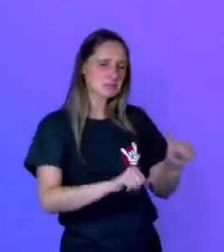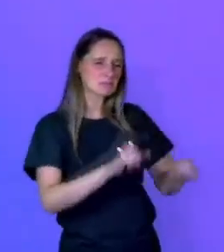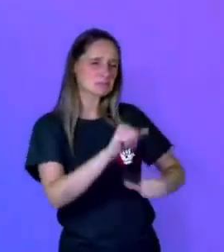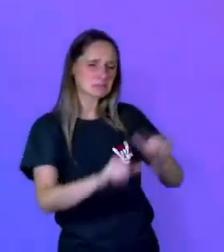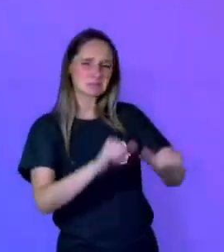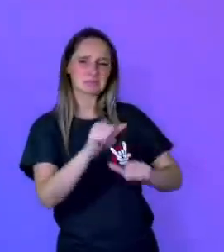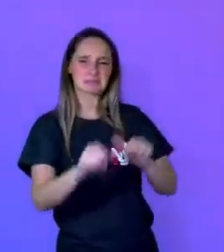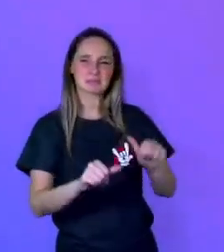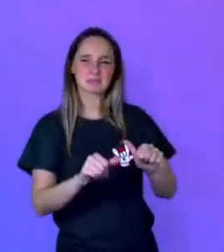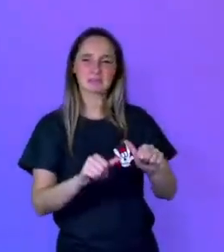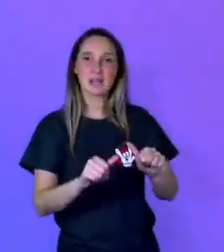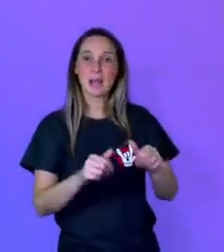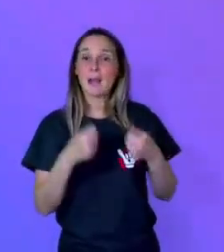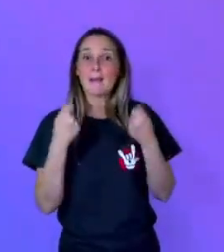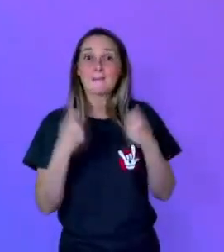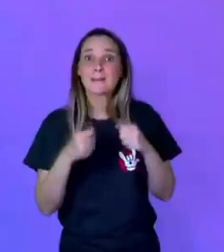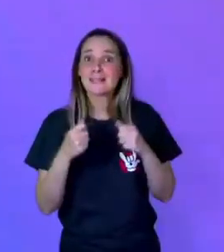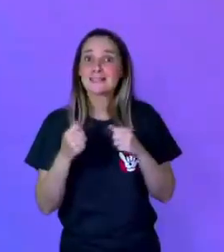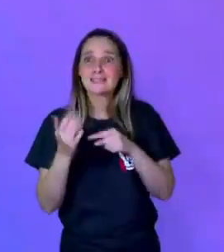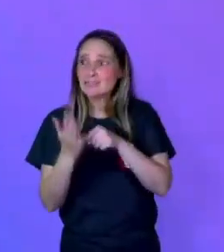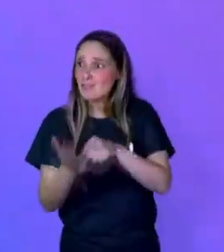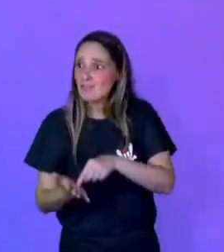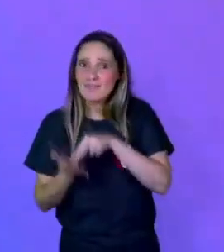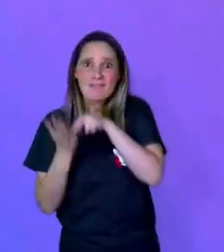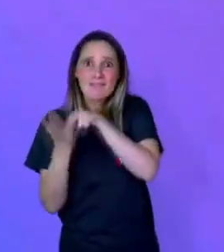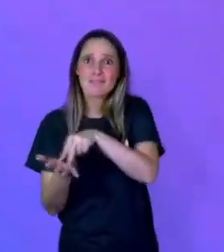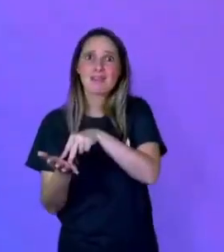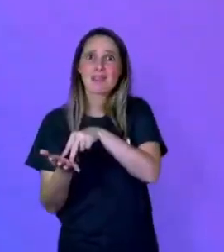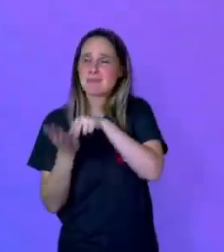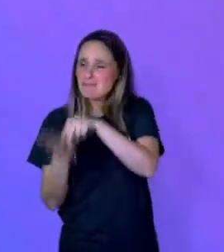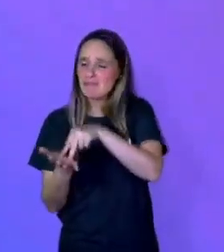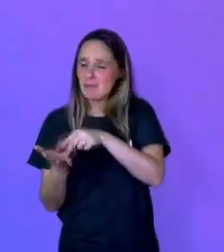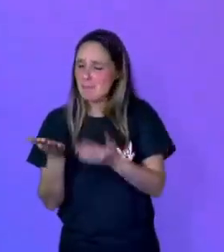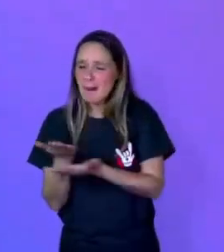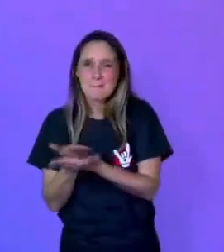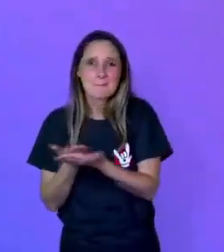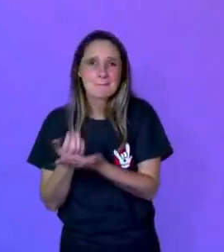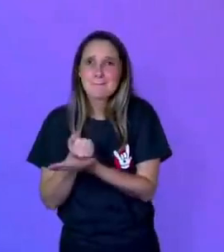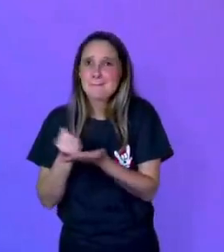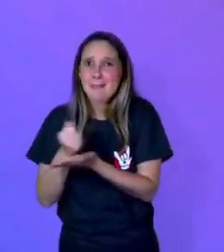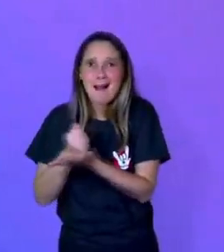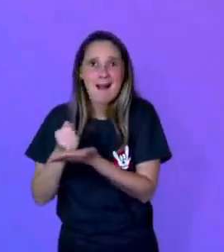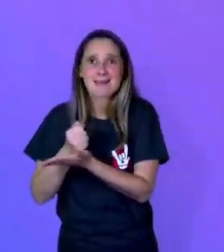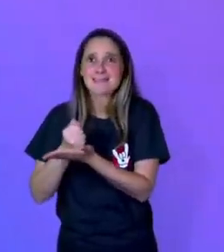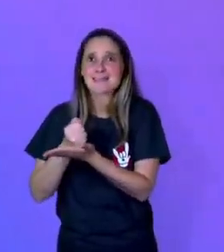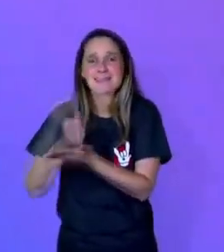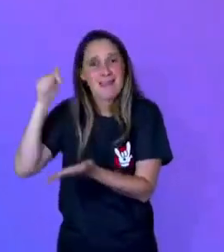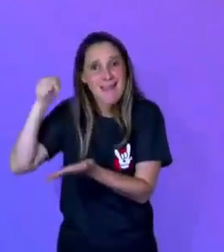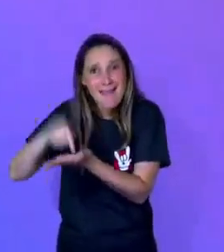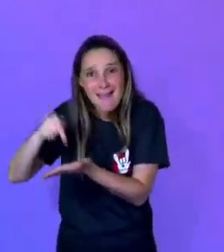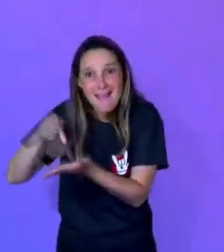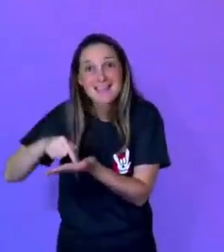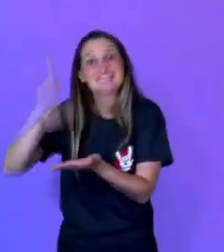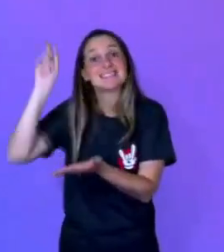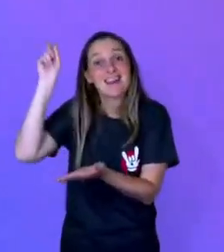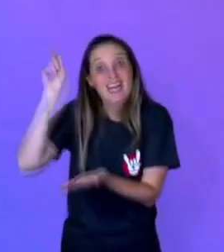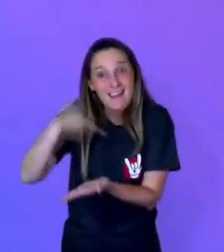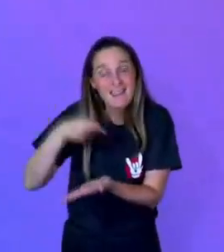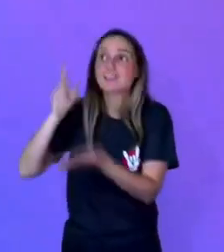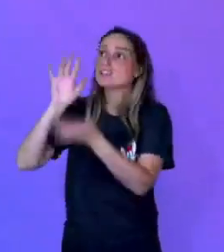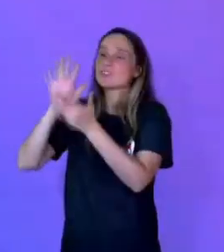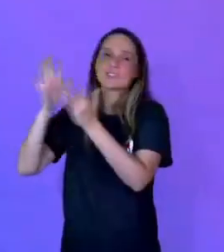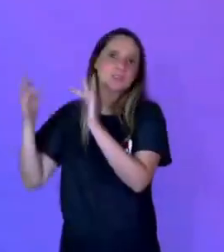promessa, naquilo que eu tenho, naquilo que eu posso agarrar, e esse é Cristo. Amém? É um ano de disciplina,